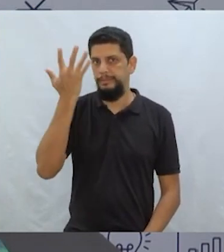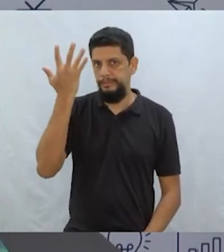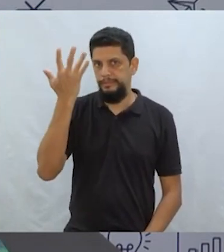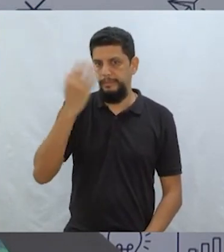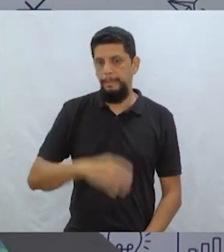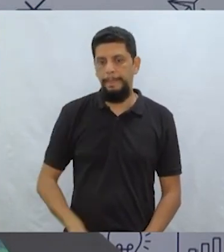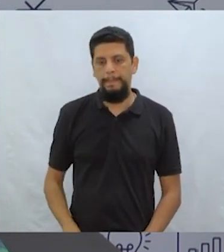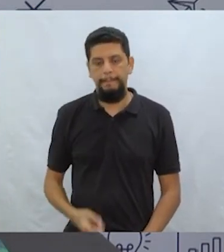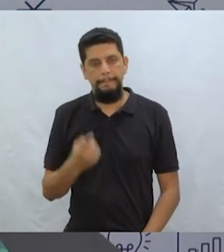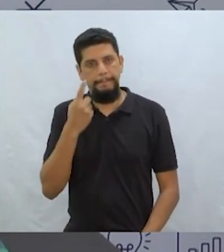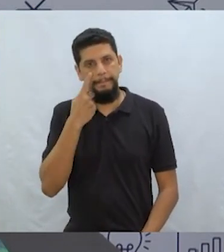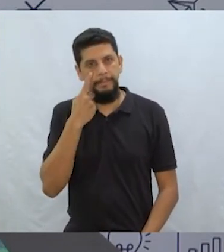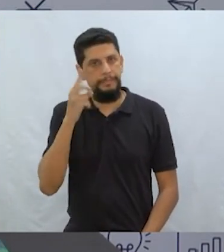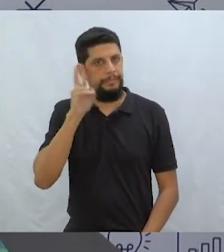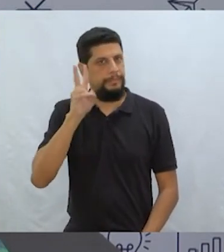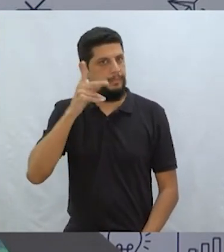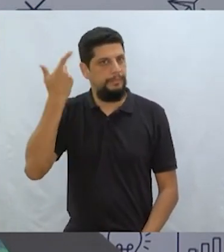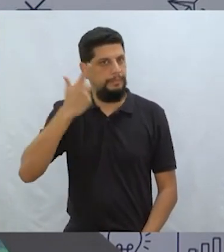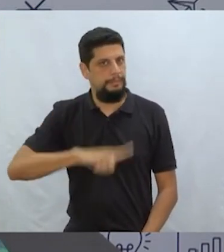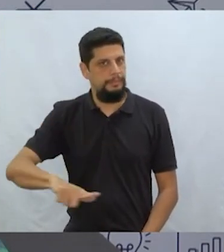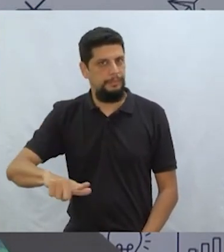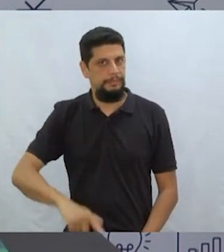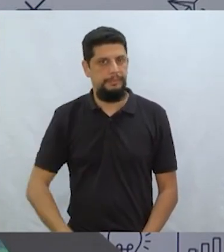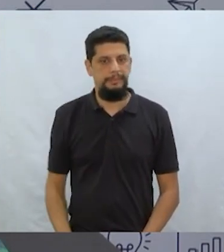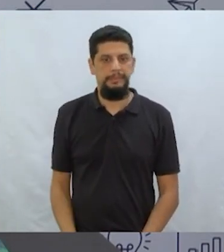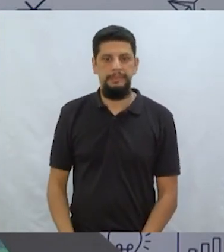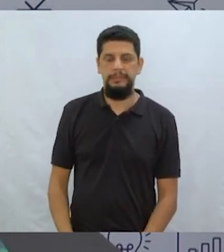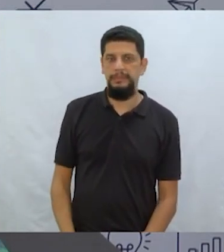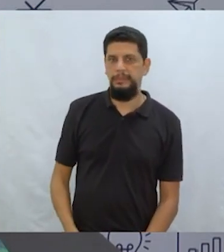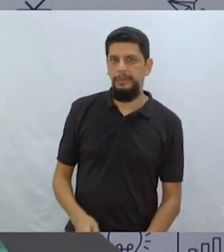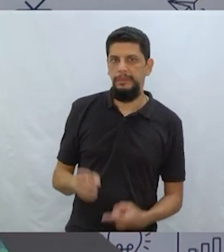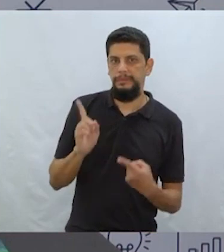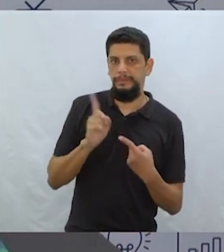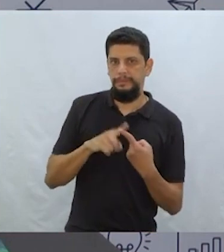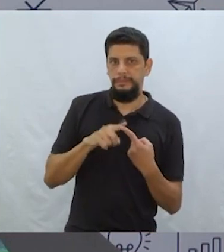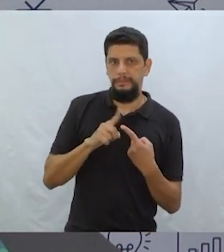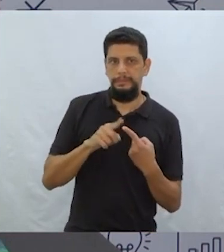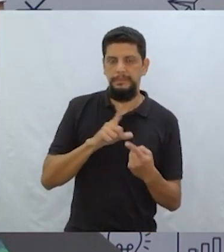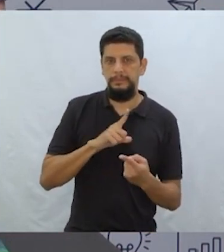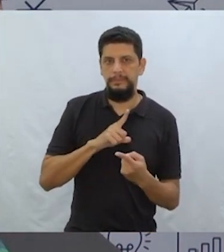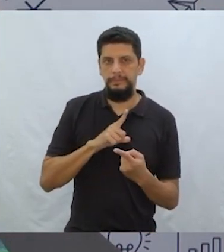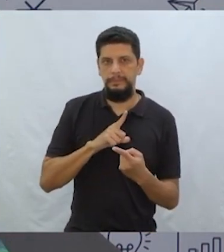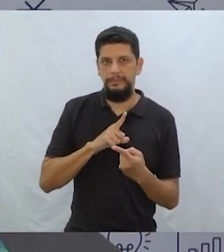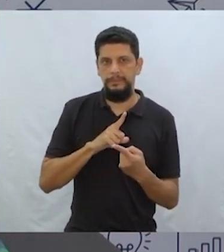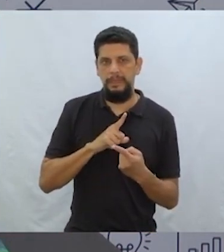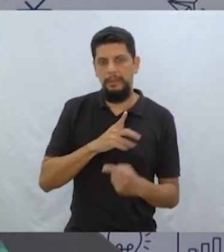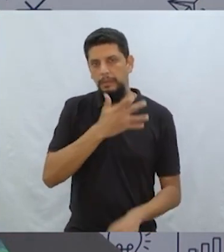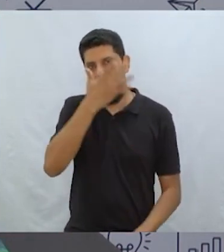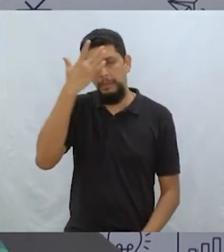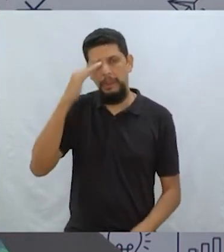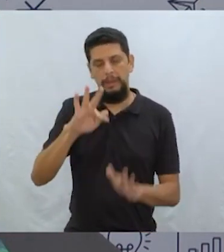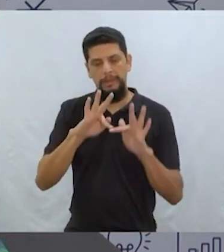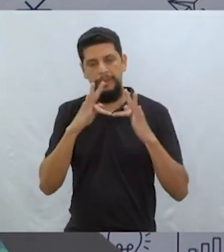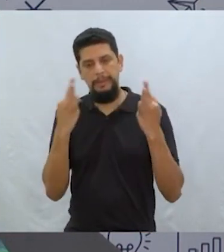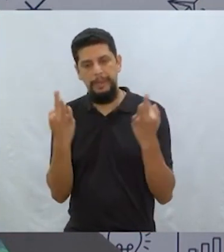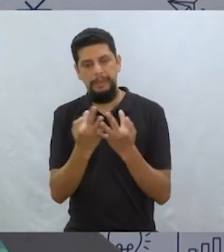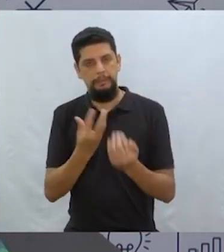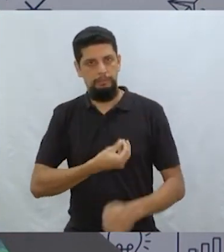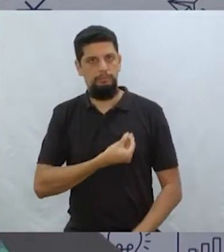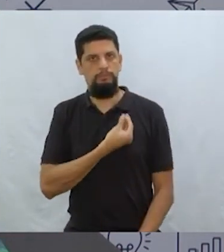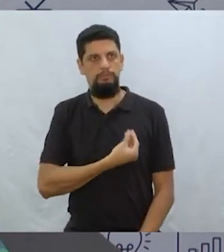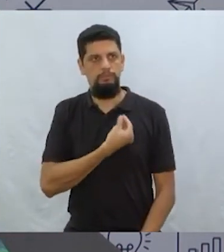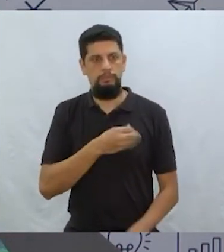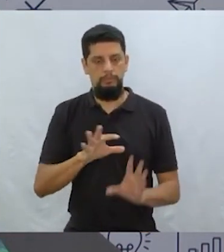essa história aconteceu Vamos tentar relembrar Olha só primeiro nós tínhamos ali dizendo que a família